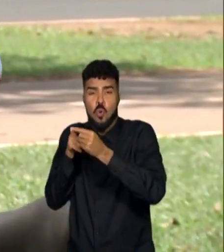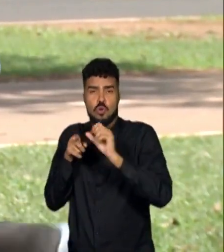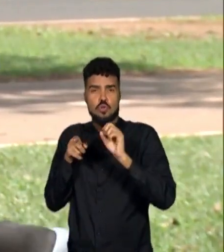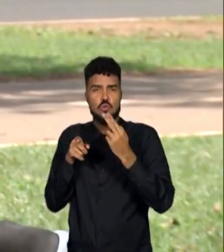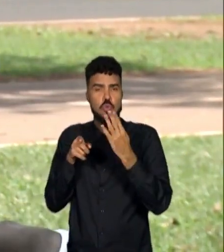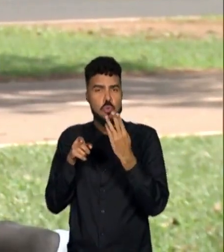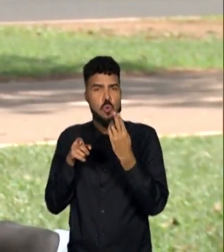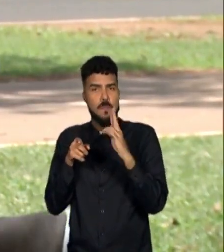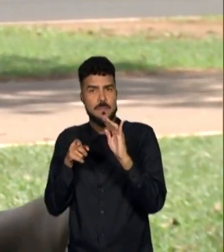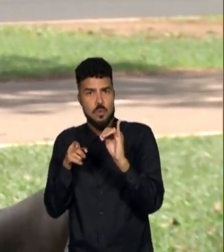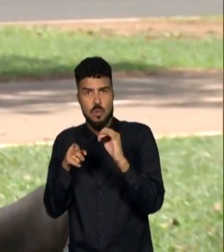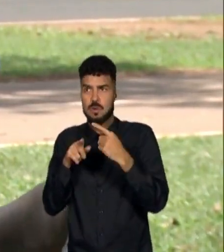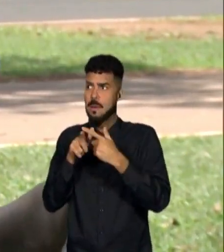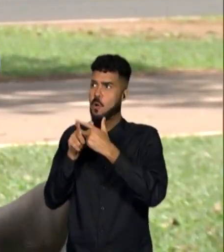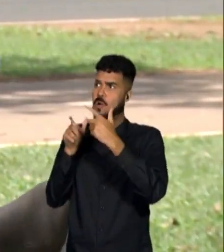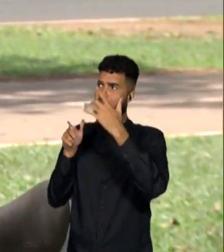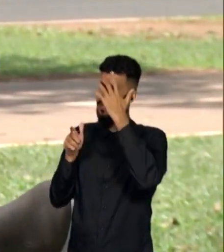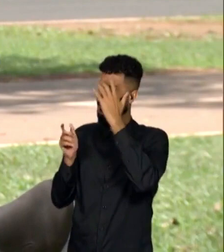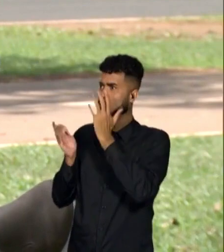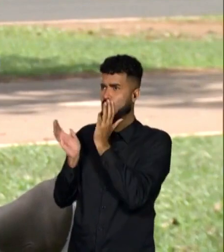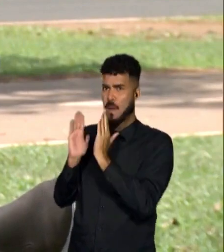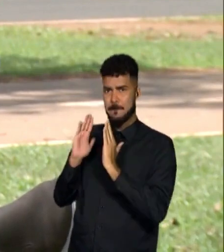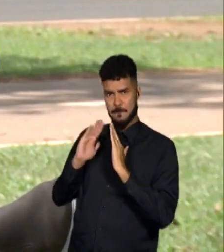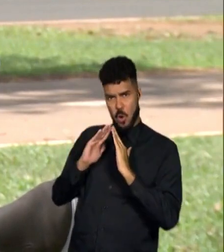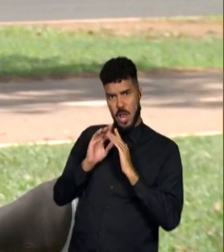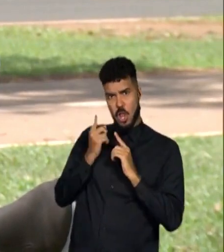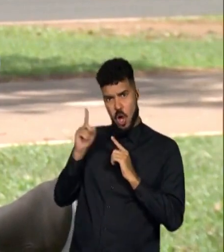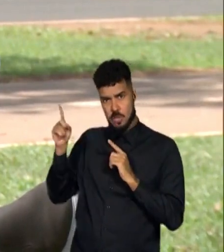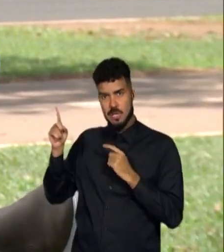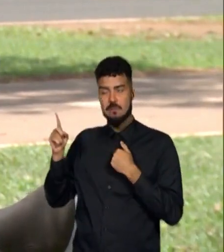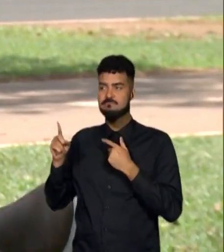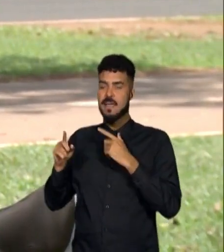jogadores, se identificaram com a equipe do Bangu e